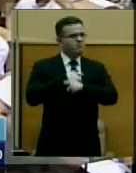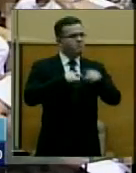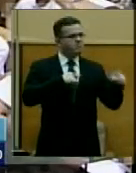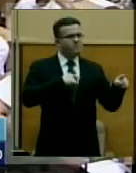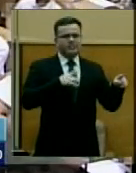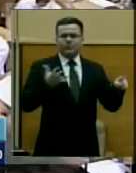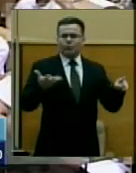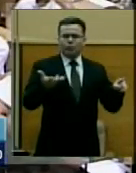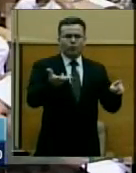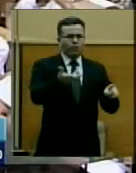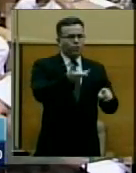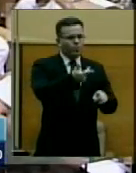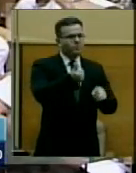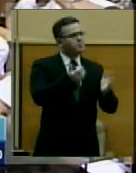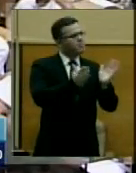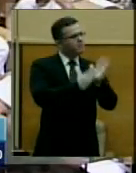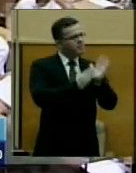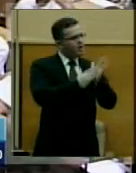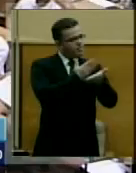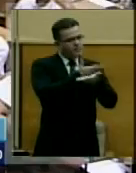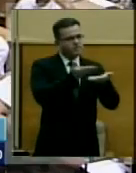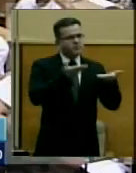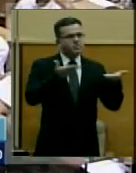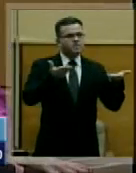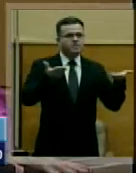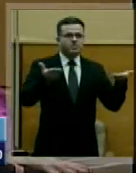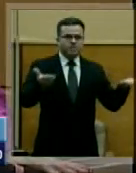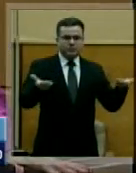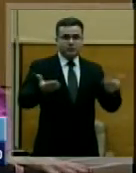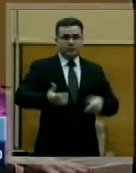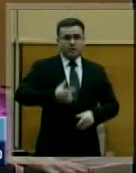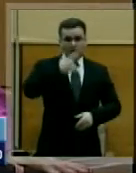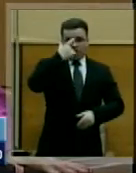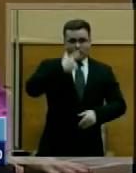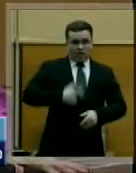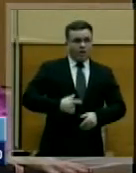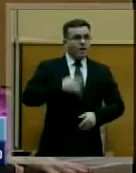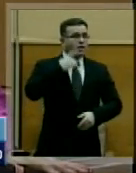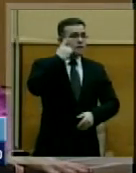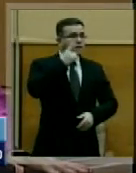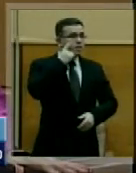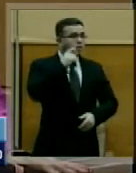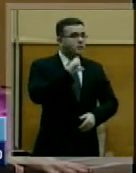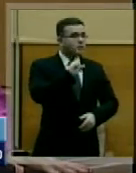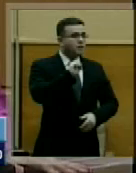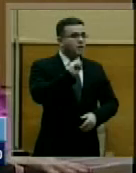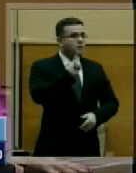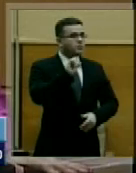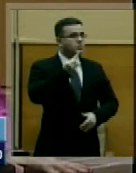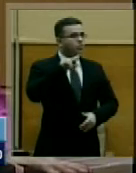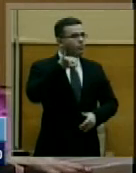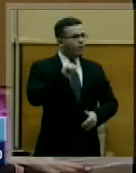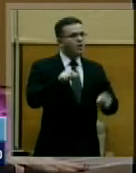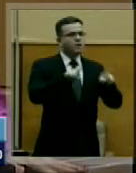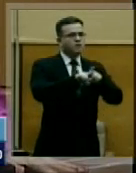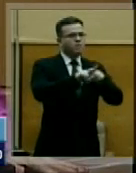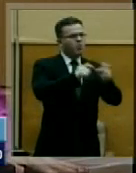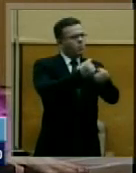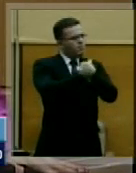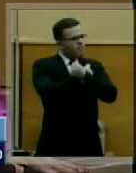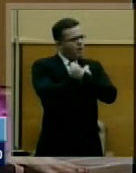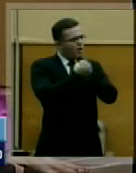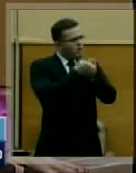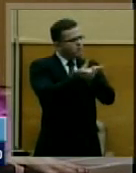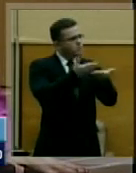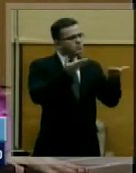fazem. Então, meus parabéns a vocês. Em nome da deputada Silva, também gostaria aqui de deixar o abraço, né, dela para